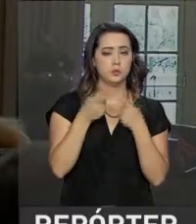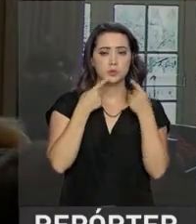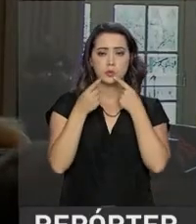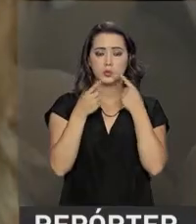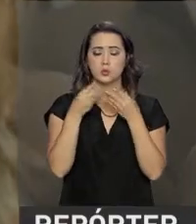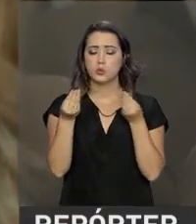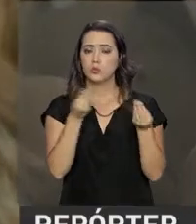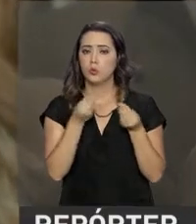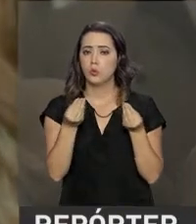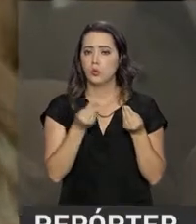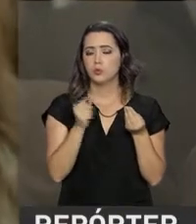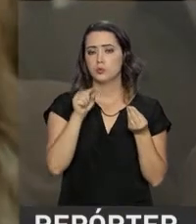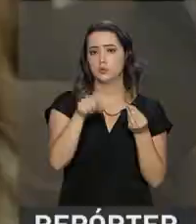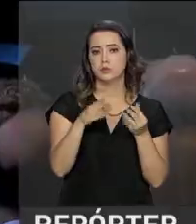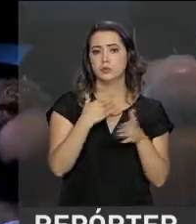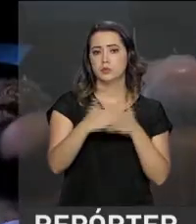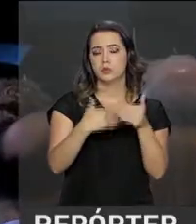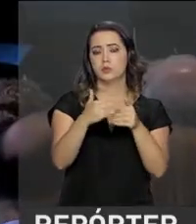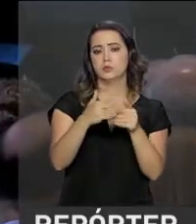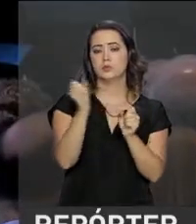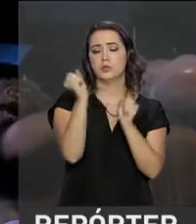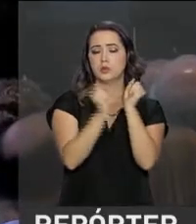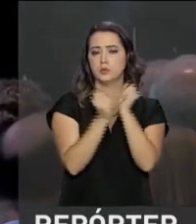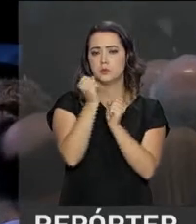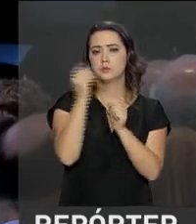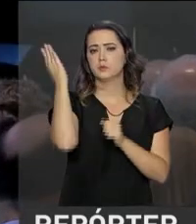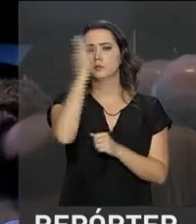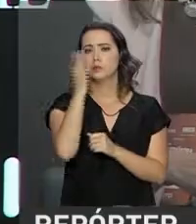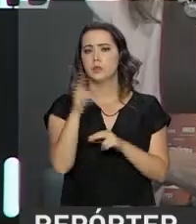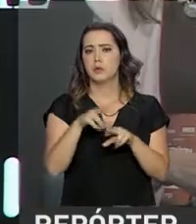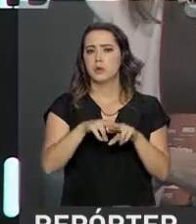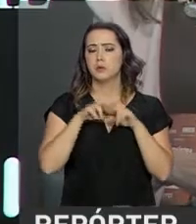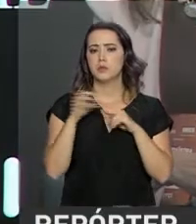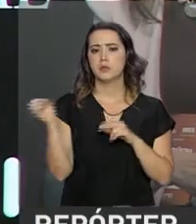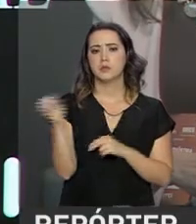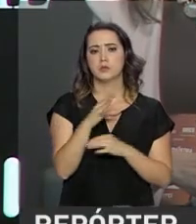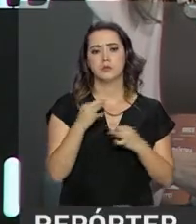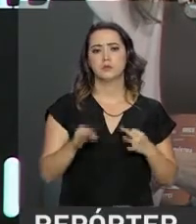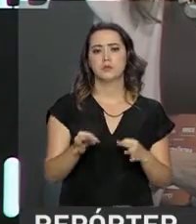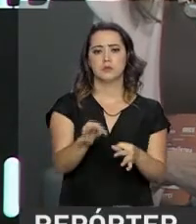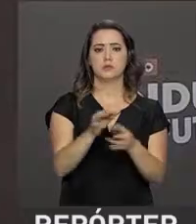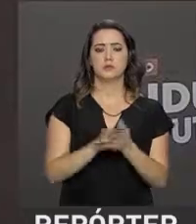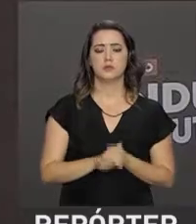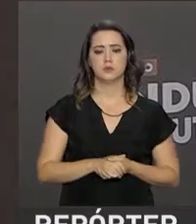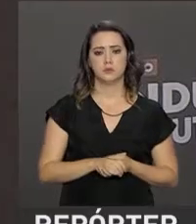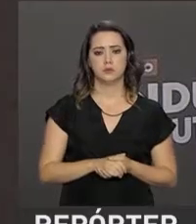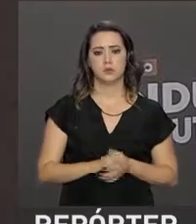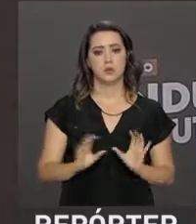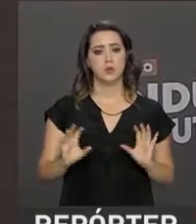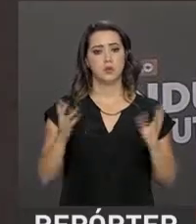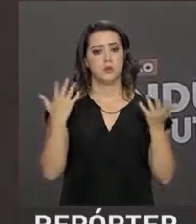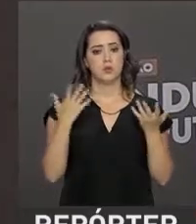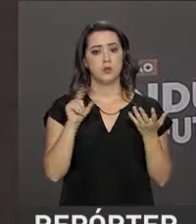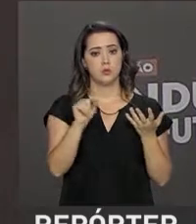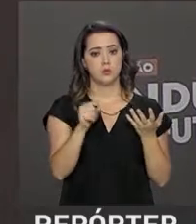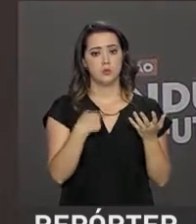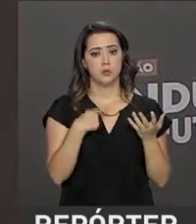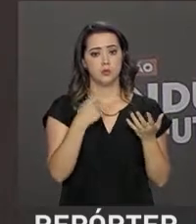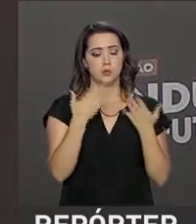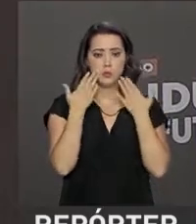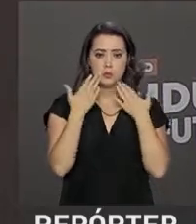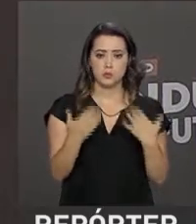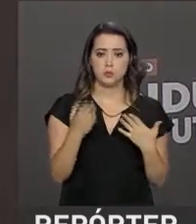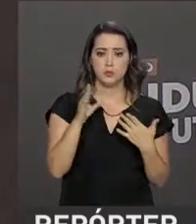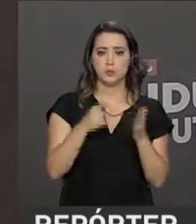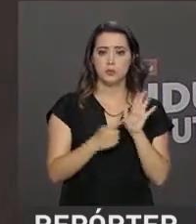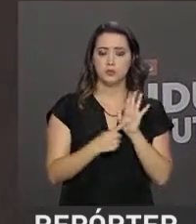debater formas alternativas para desenvolver a indústria brasileira por meio de inovações tecnológicas. Durante o evento, foi apresentado o resultado